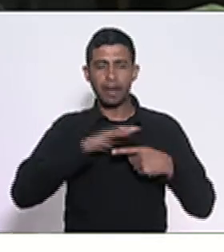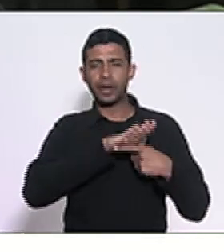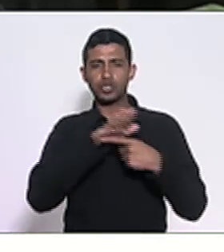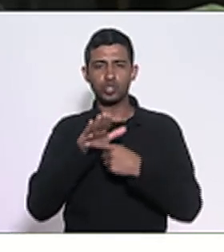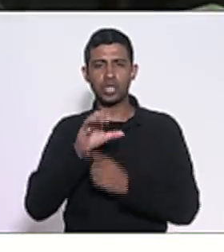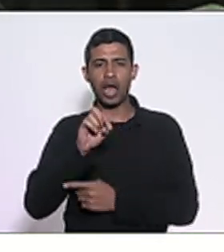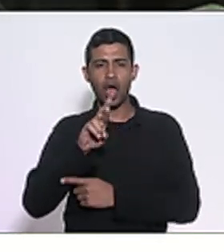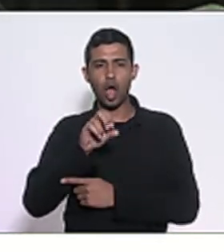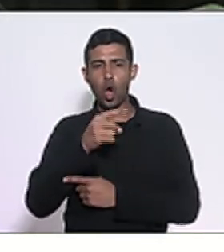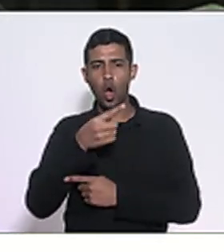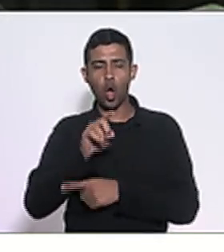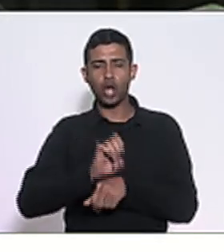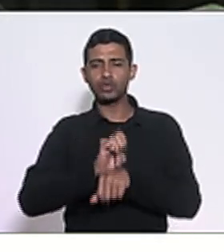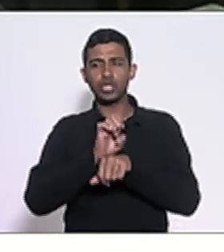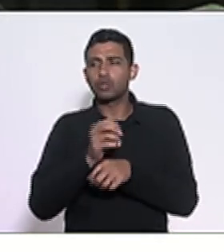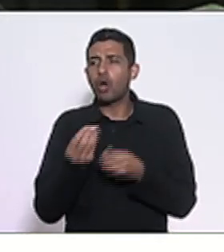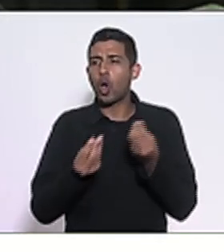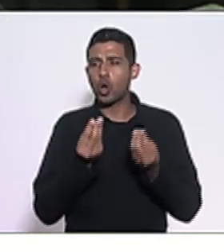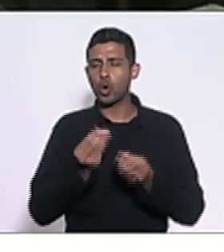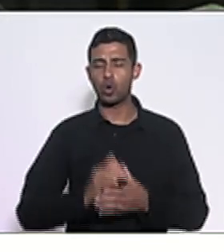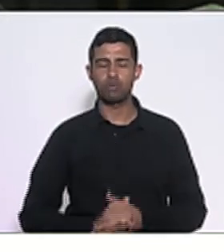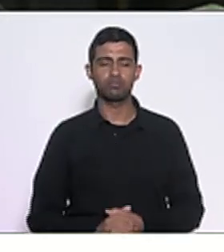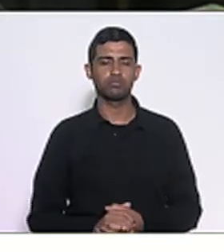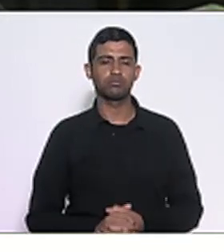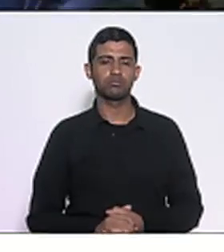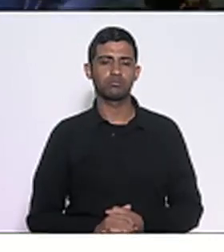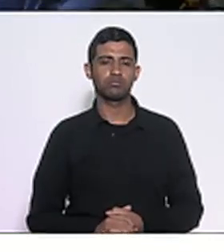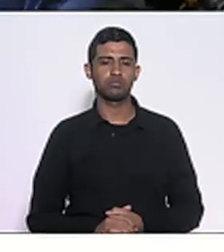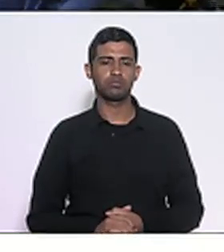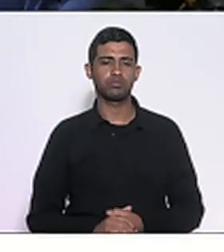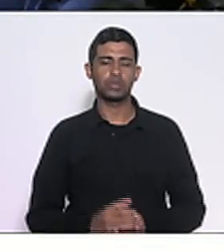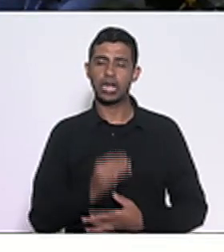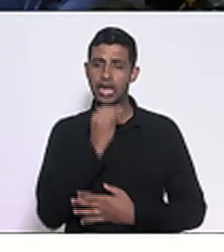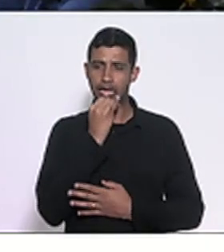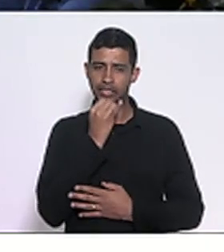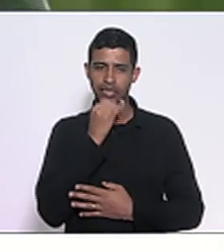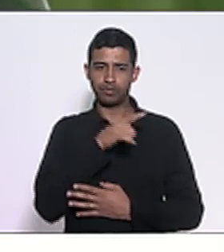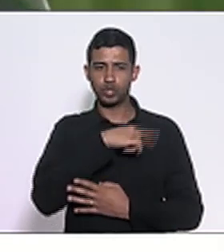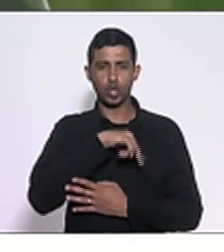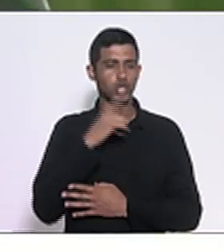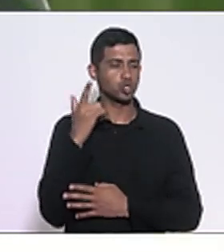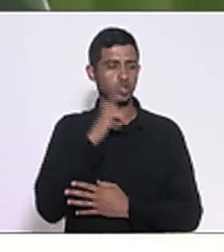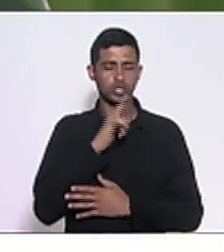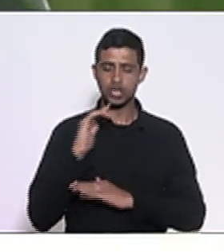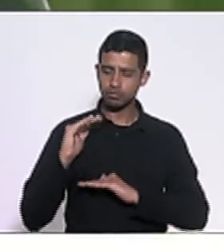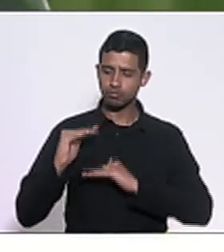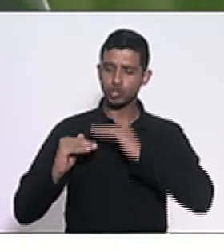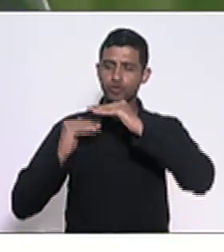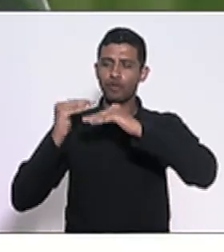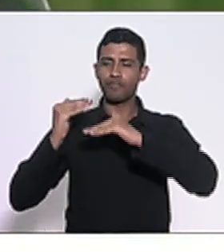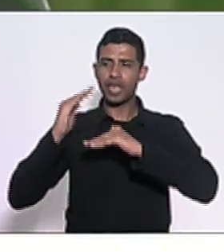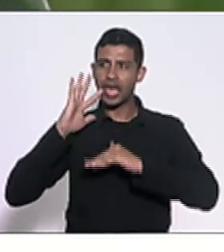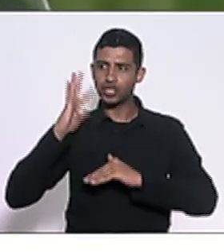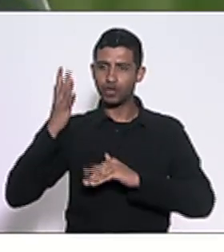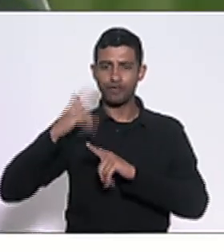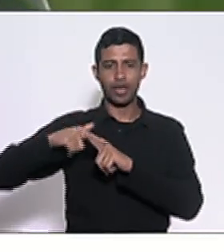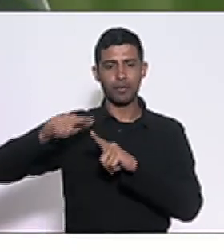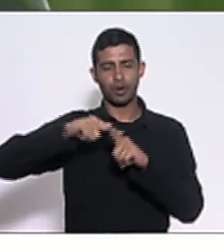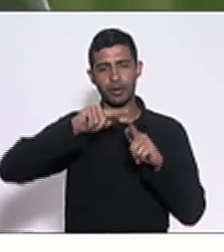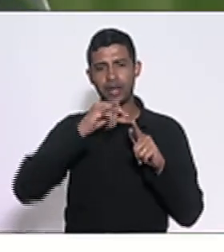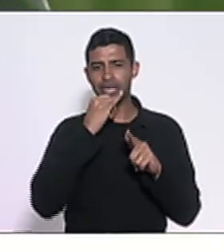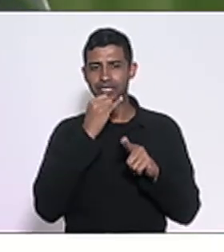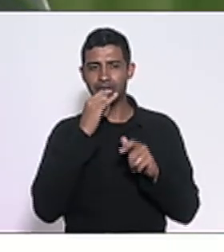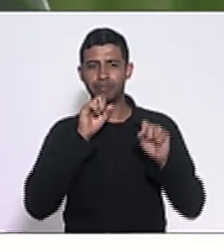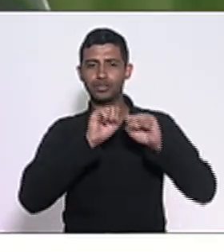se trata exatamente? Basicamente, seriam poder desenvolver soluções, né, desenvolvimento de